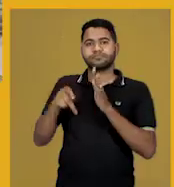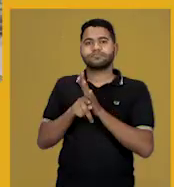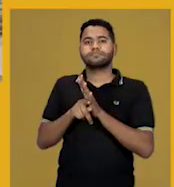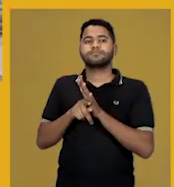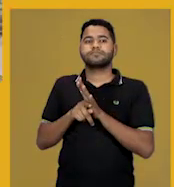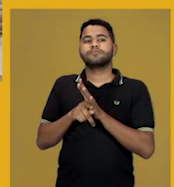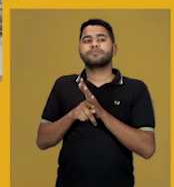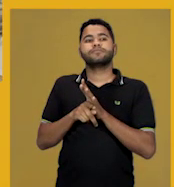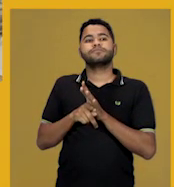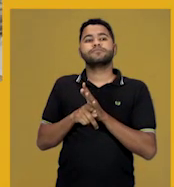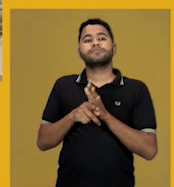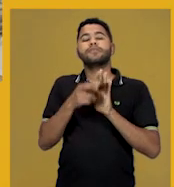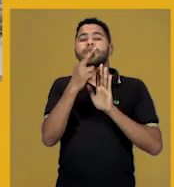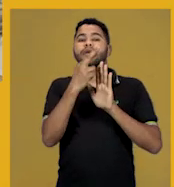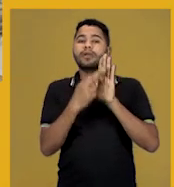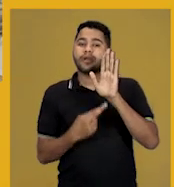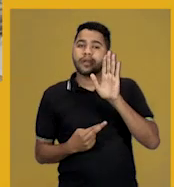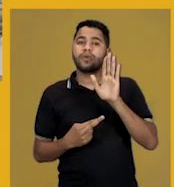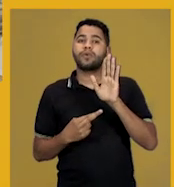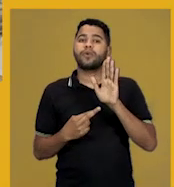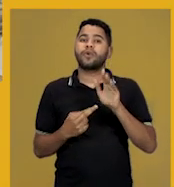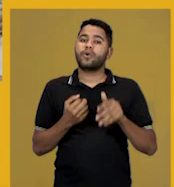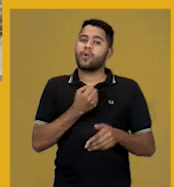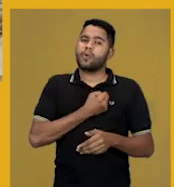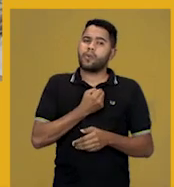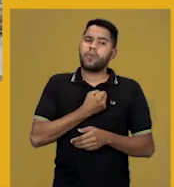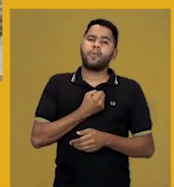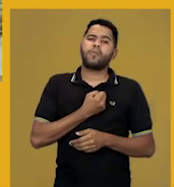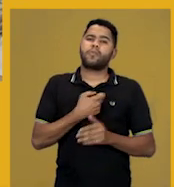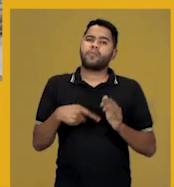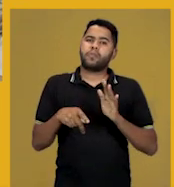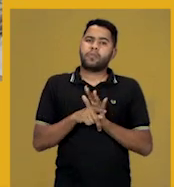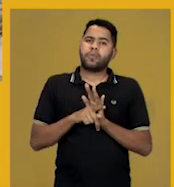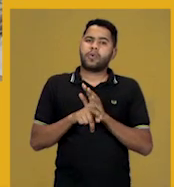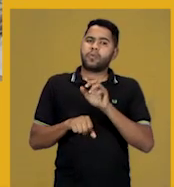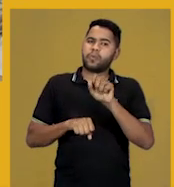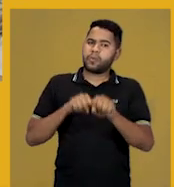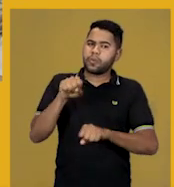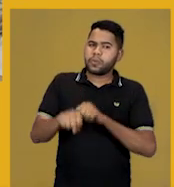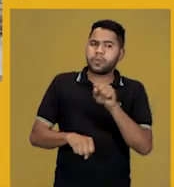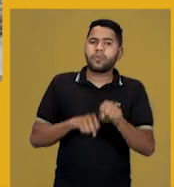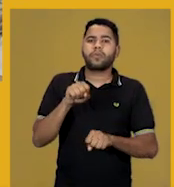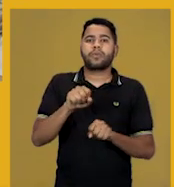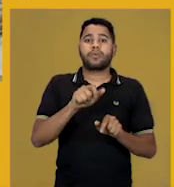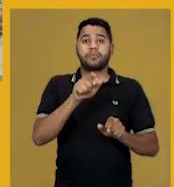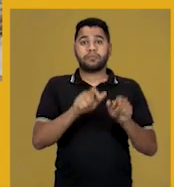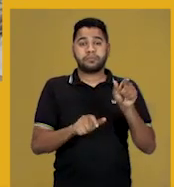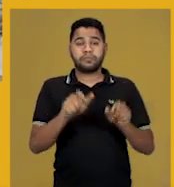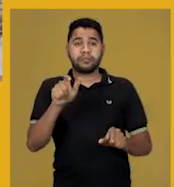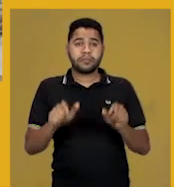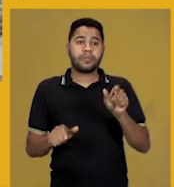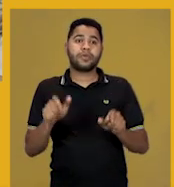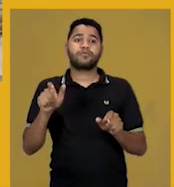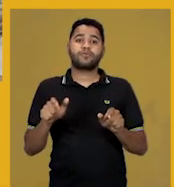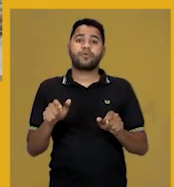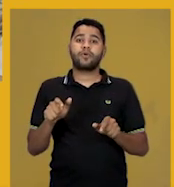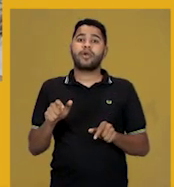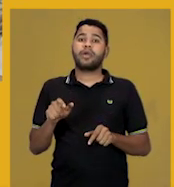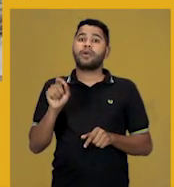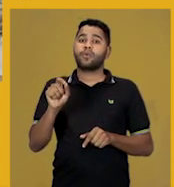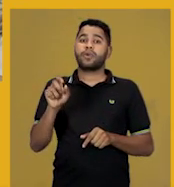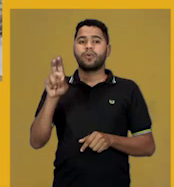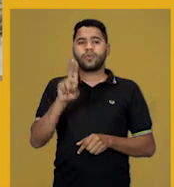relatório global, falando desse número, né, de bicicletas, né, que as pessoas, né, o número de pessoas que